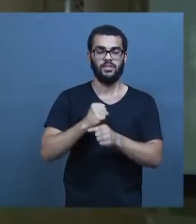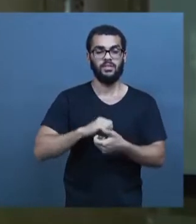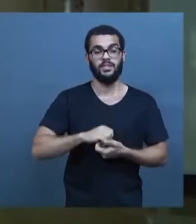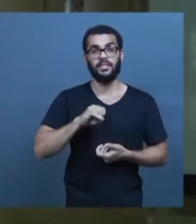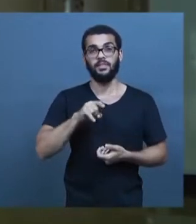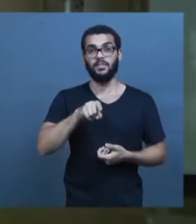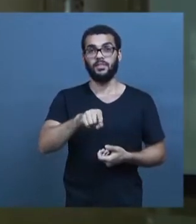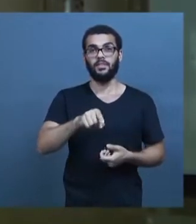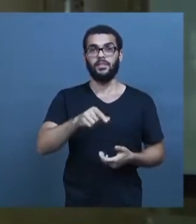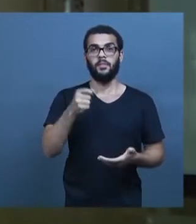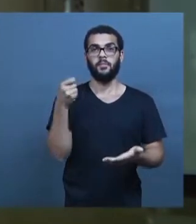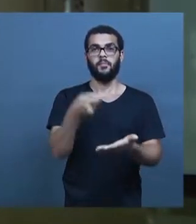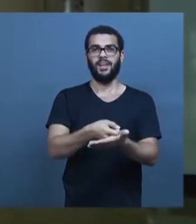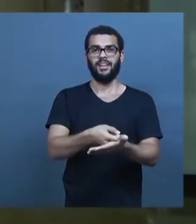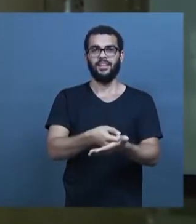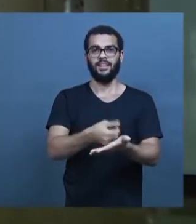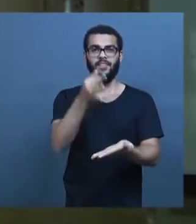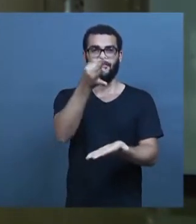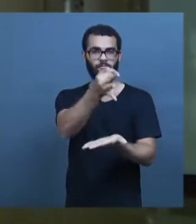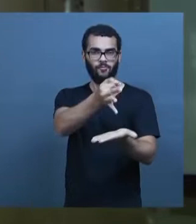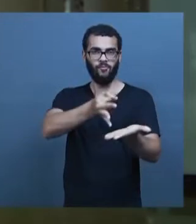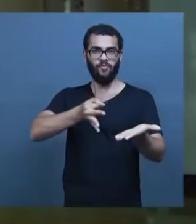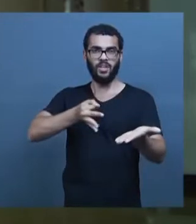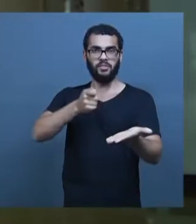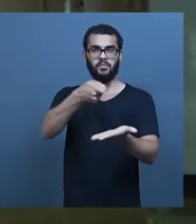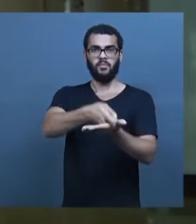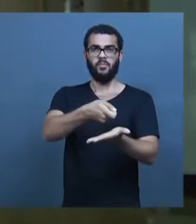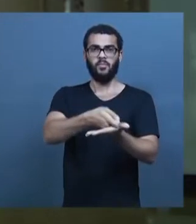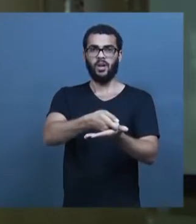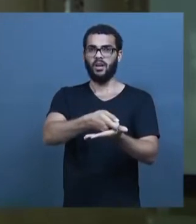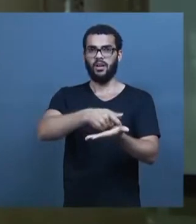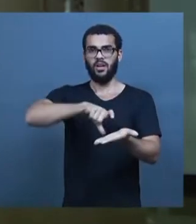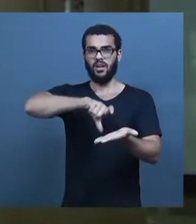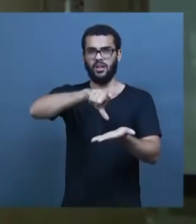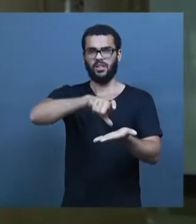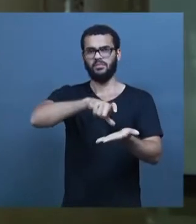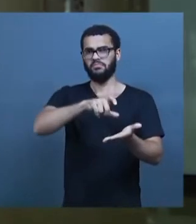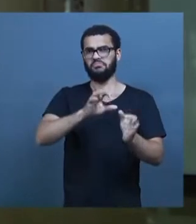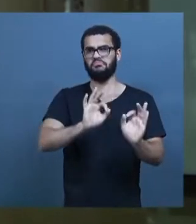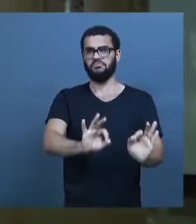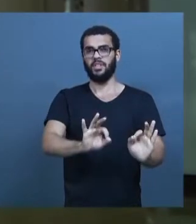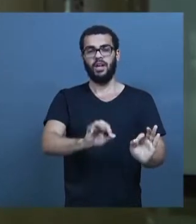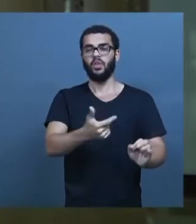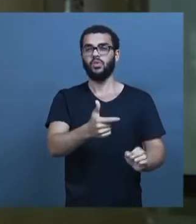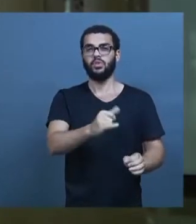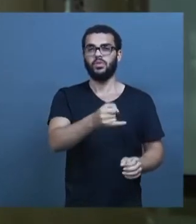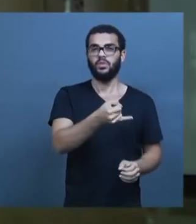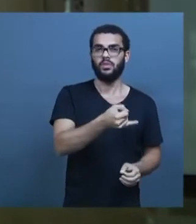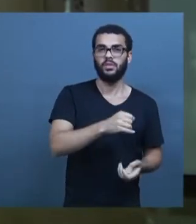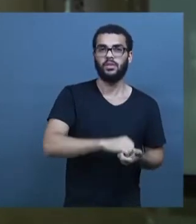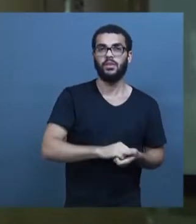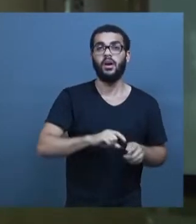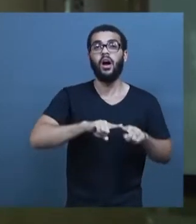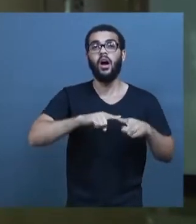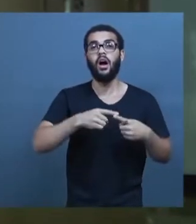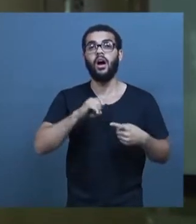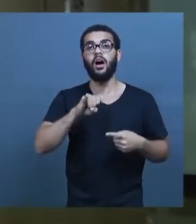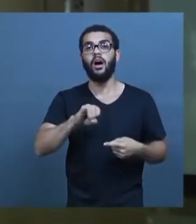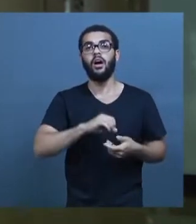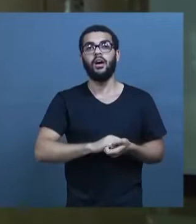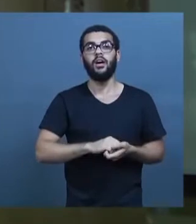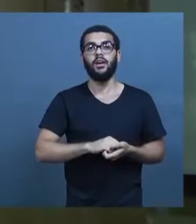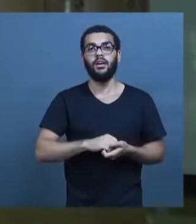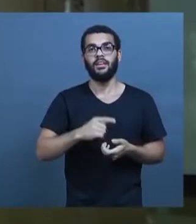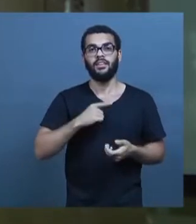em dia, você não tem esse custo adicional de juros e de multas, né? Agora, se você pagar em dia e aproveitar